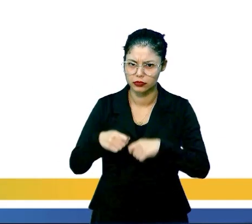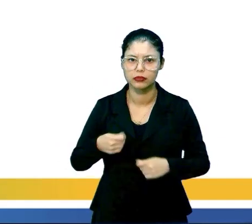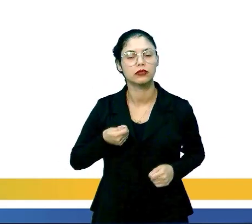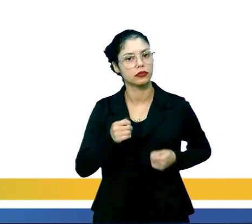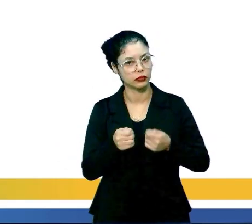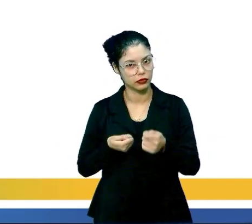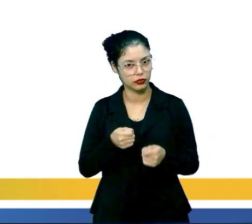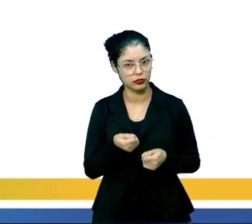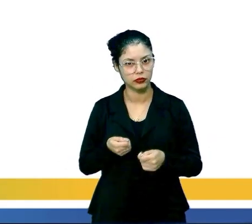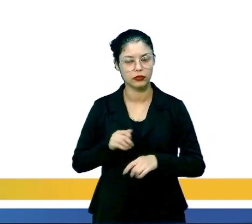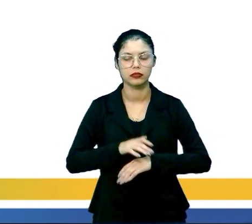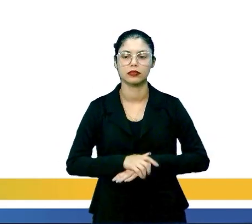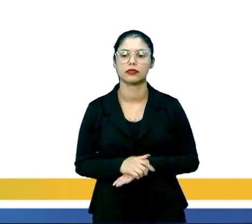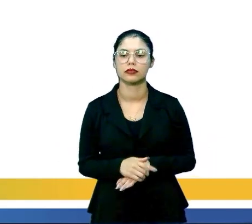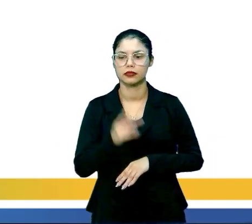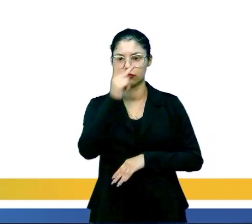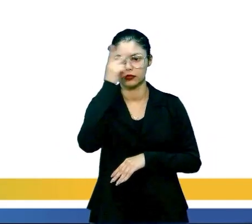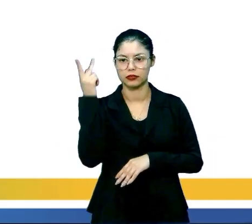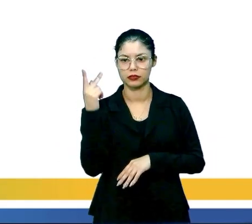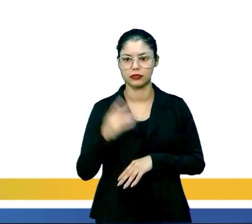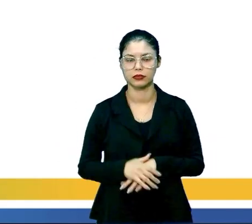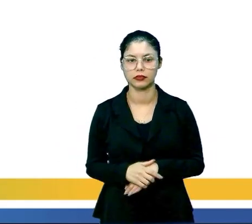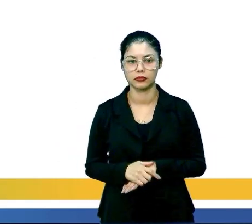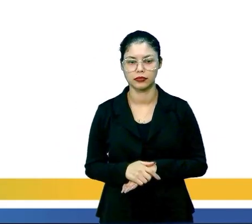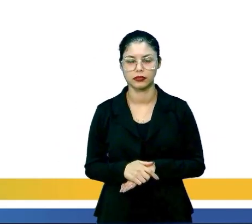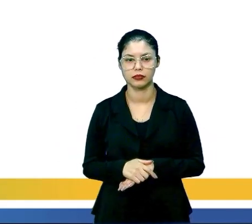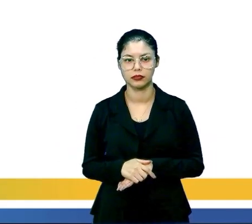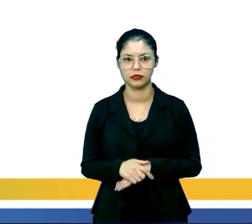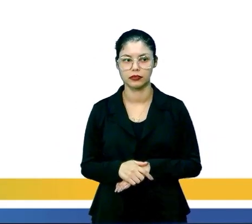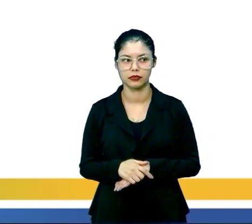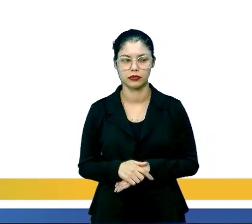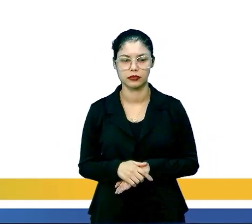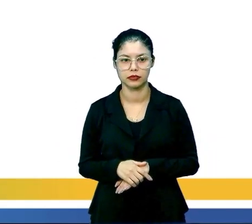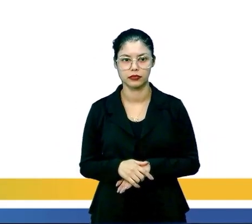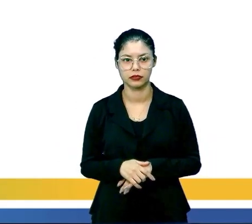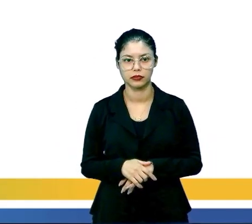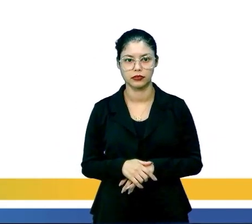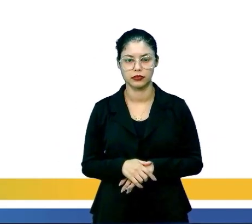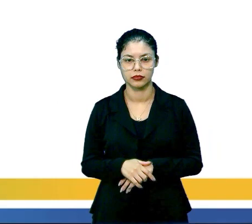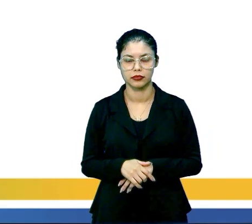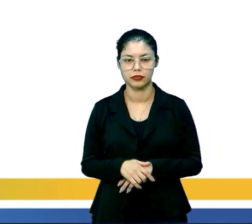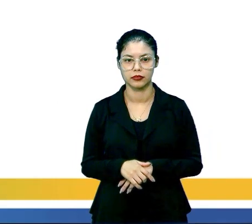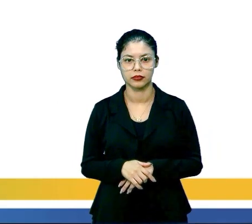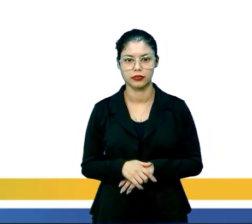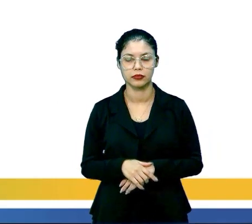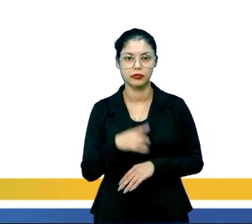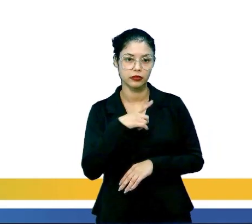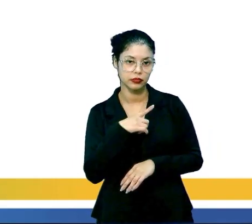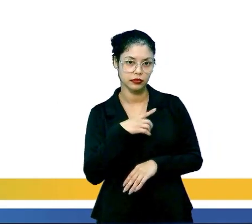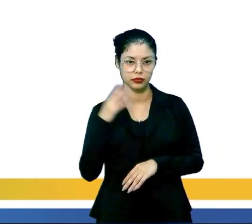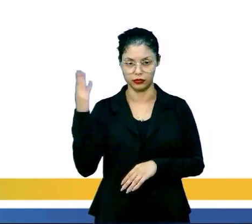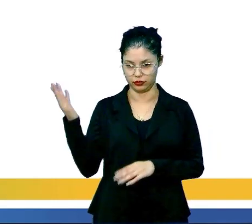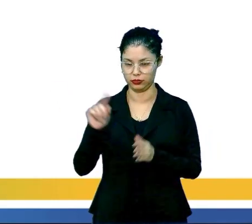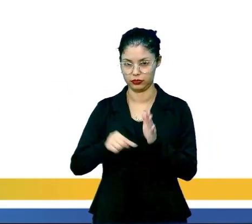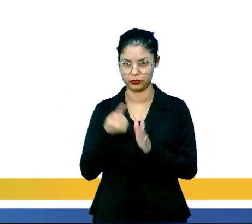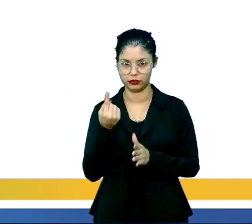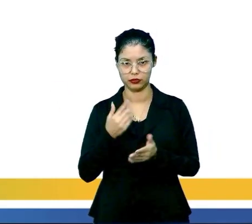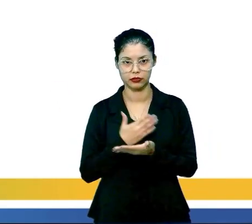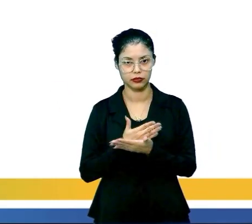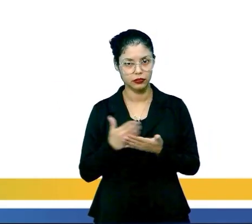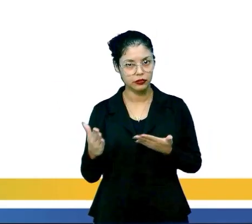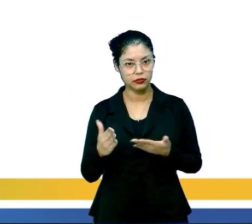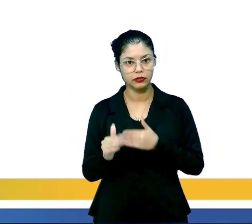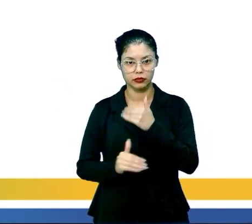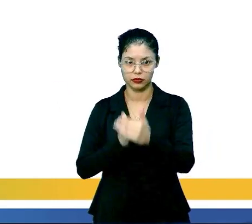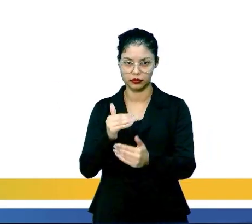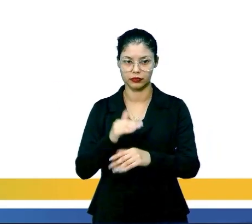de informação possui na manipulação das pessoas. Esse é o tópico frasal. Iniciou